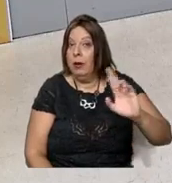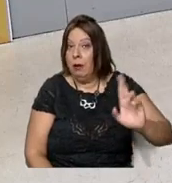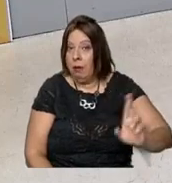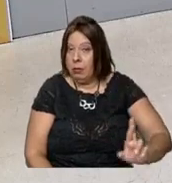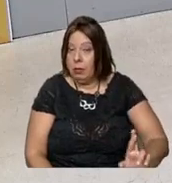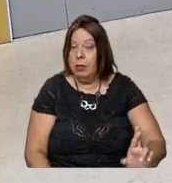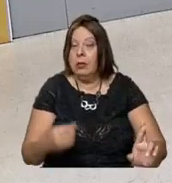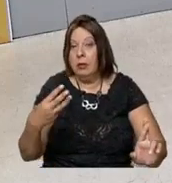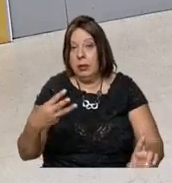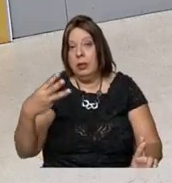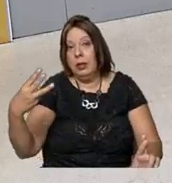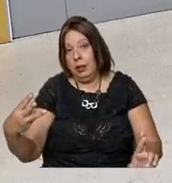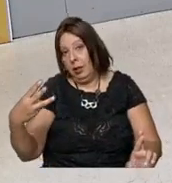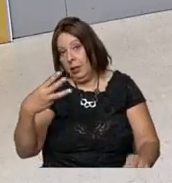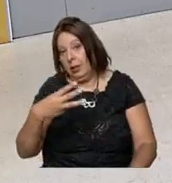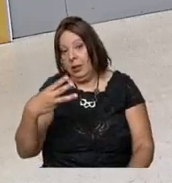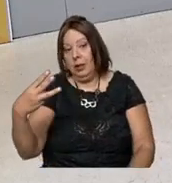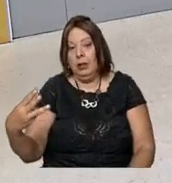agora 33.